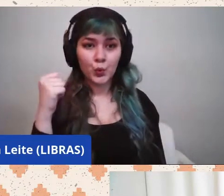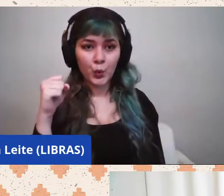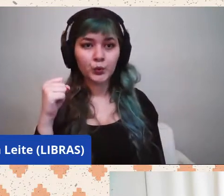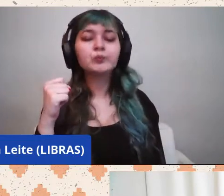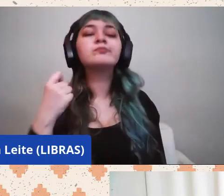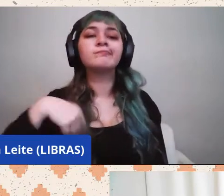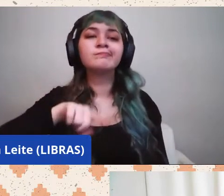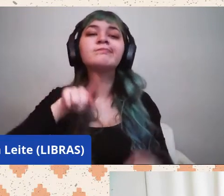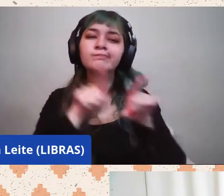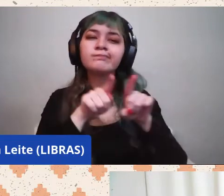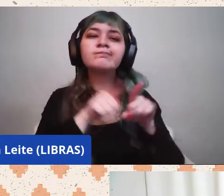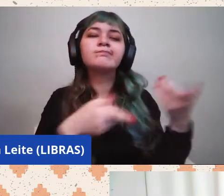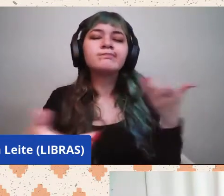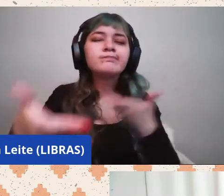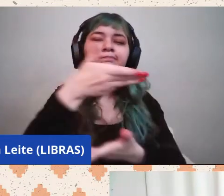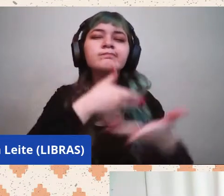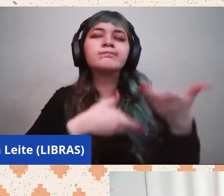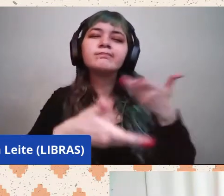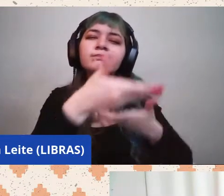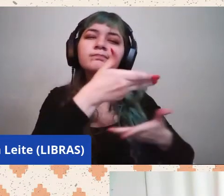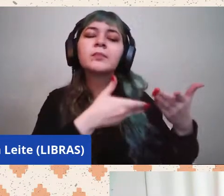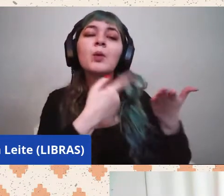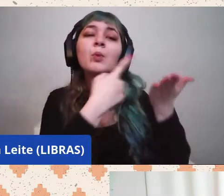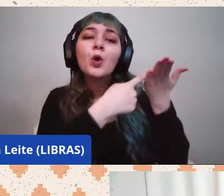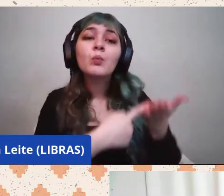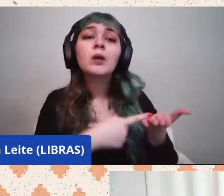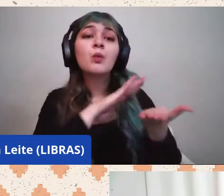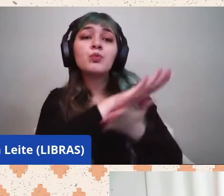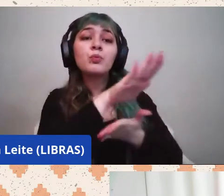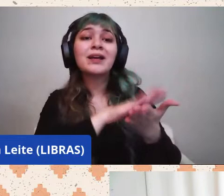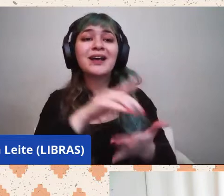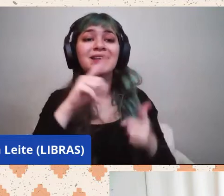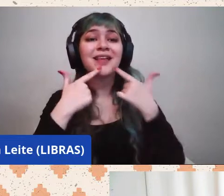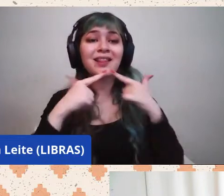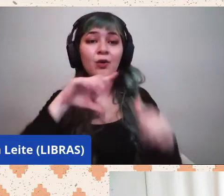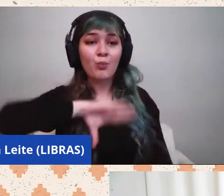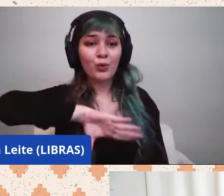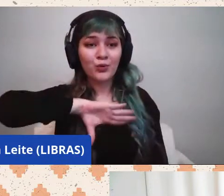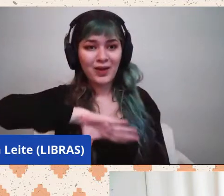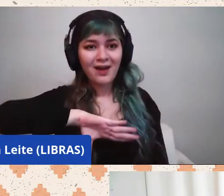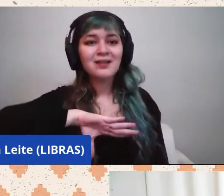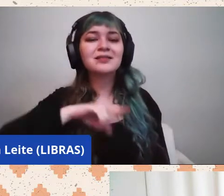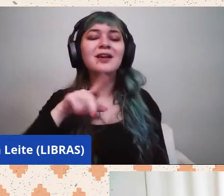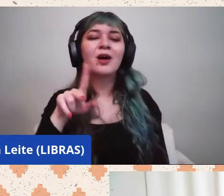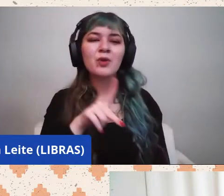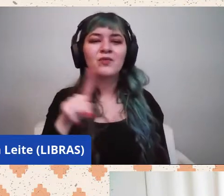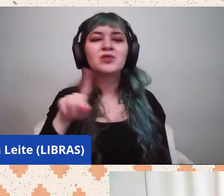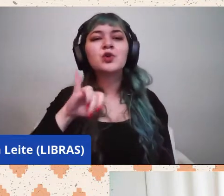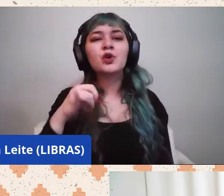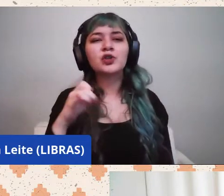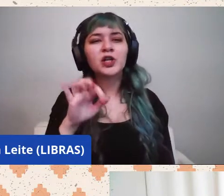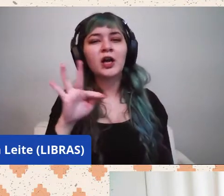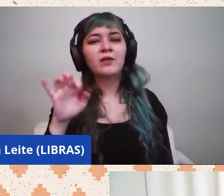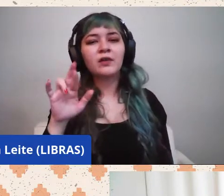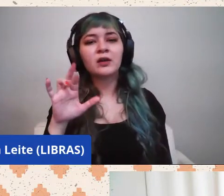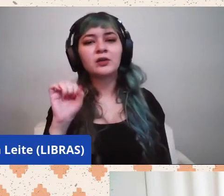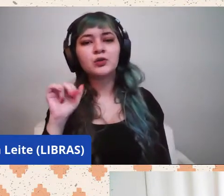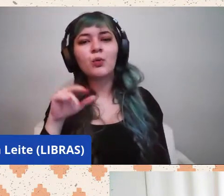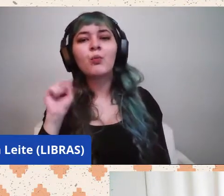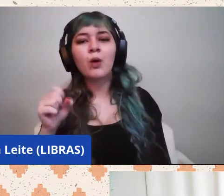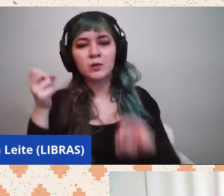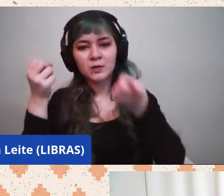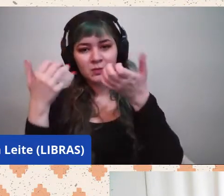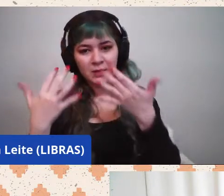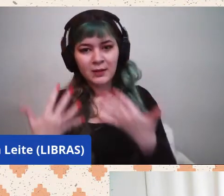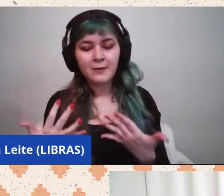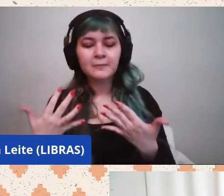também está em tratativas para publicação em português, né? O professor Jefferson vai poder detalhar essa ação também, com